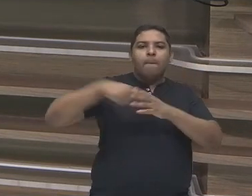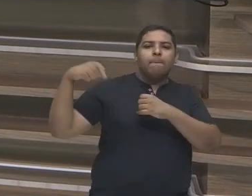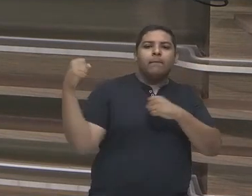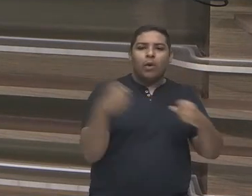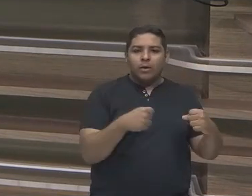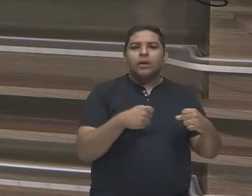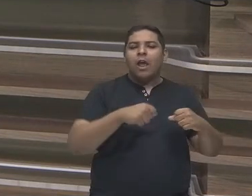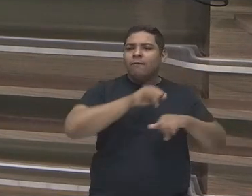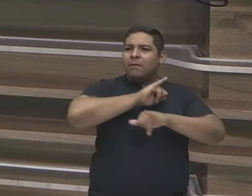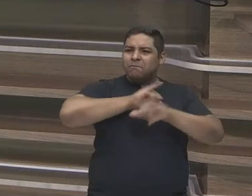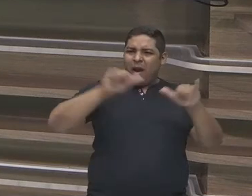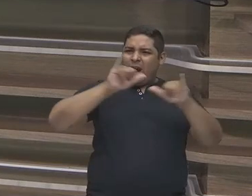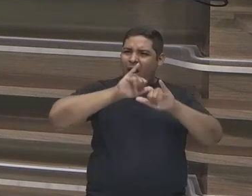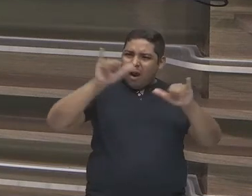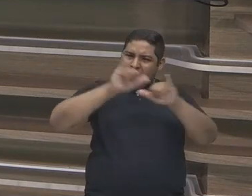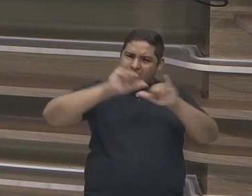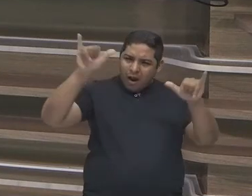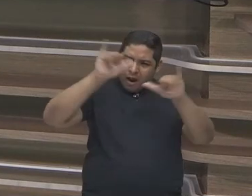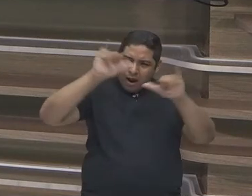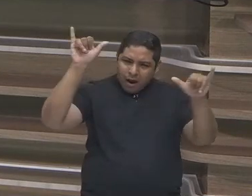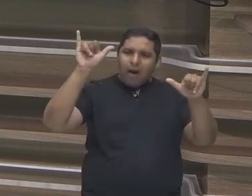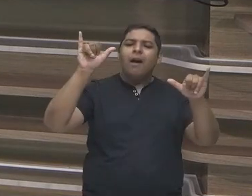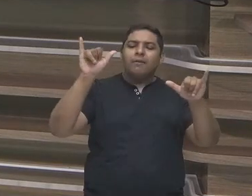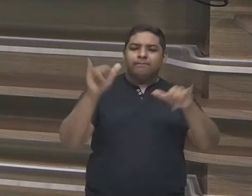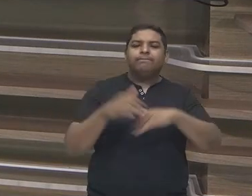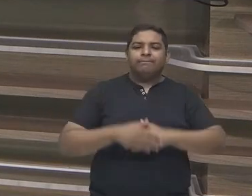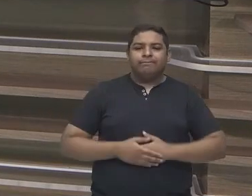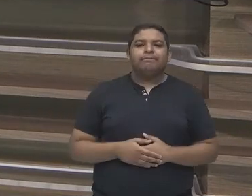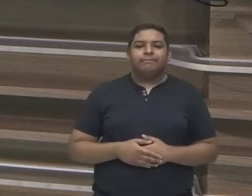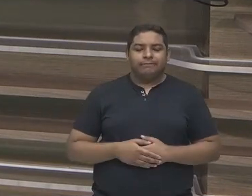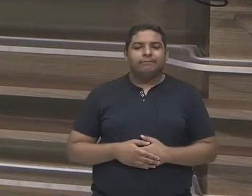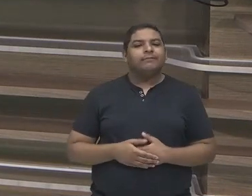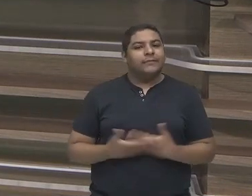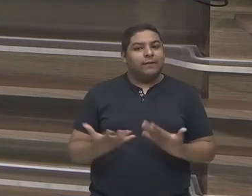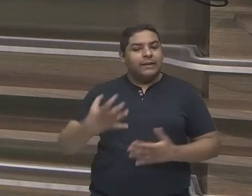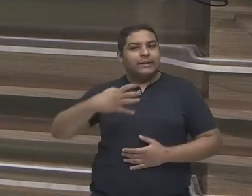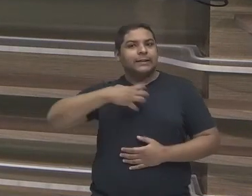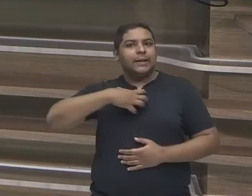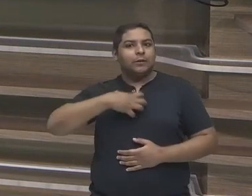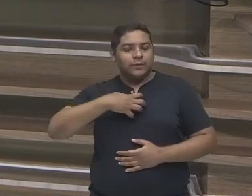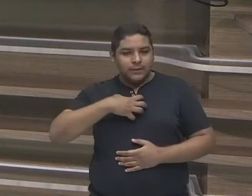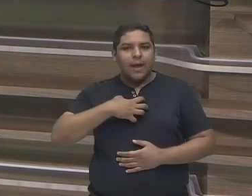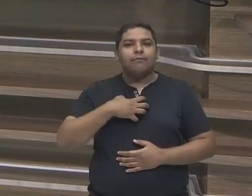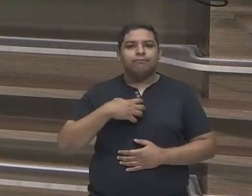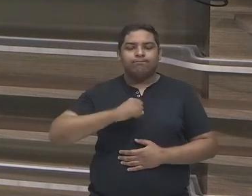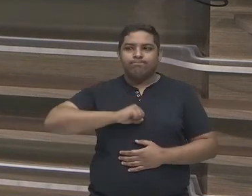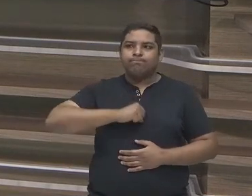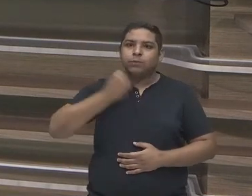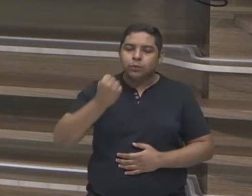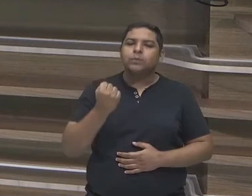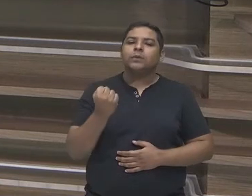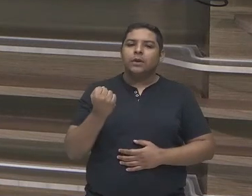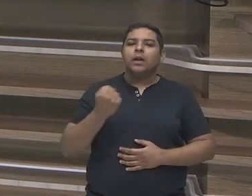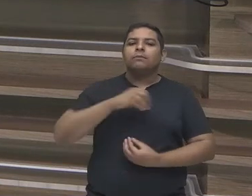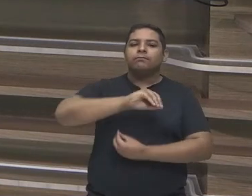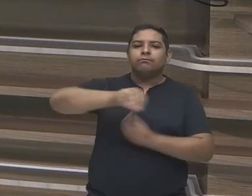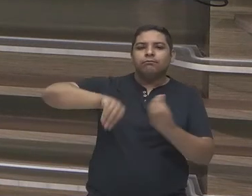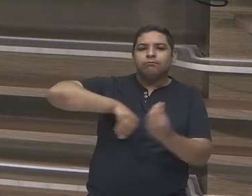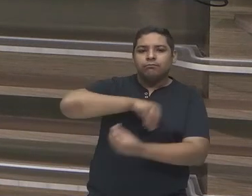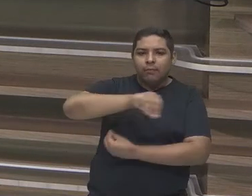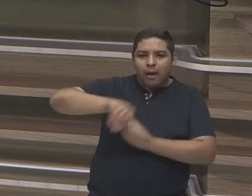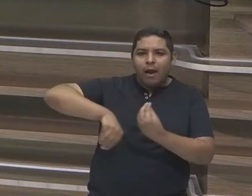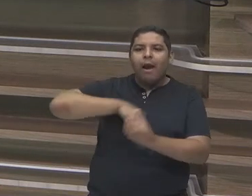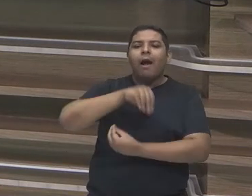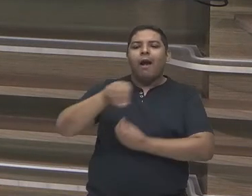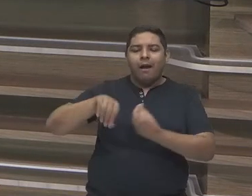se espalhar, vai se propagar. E isso vai causar aí um furor entre os franceses. Isso vai causar um ânimo,